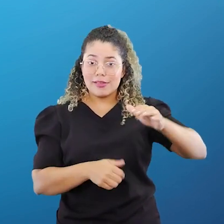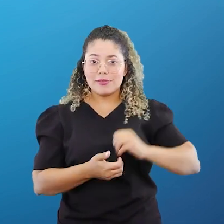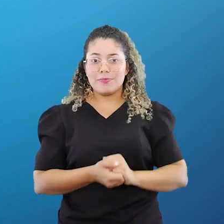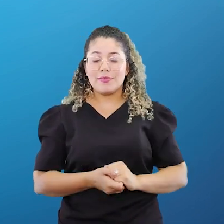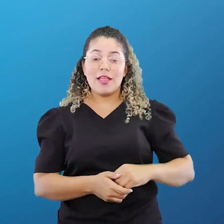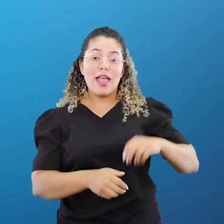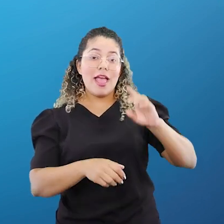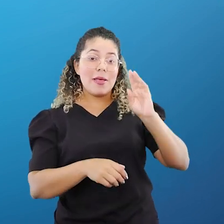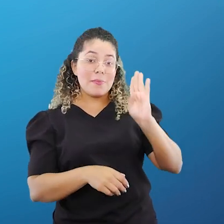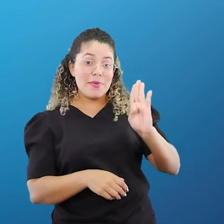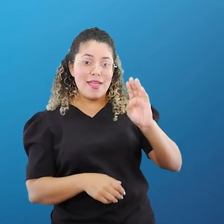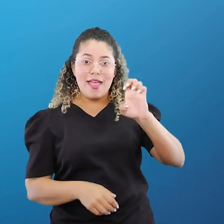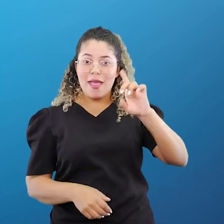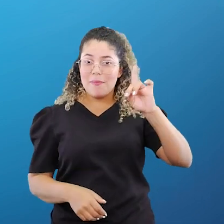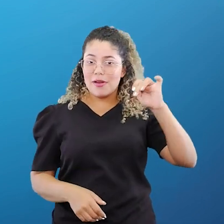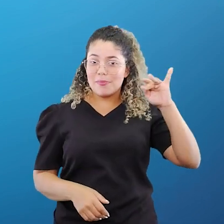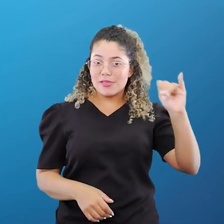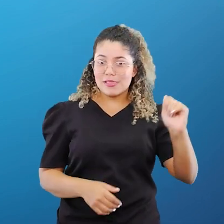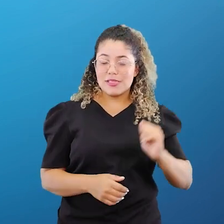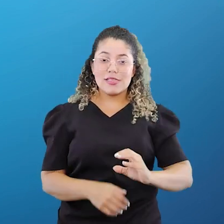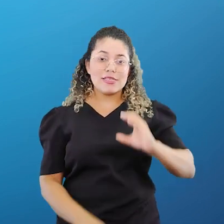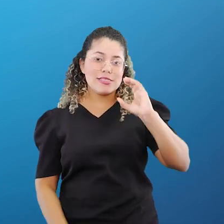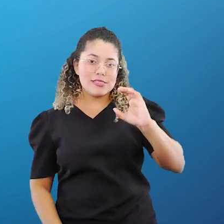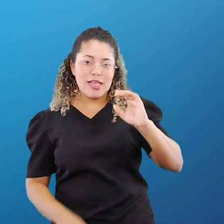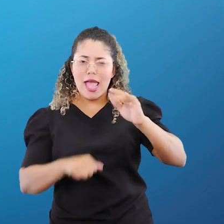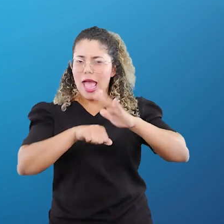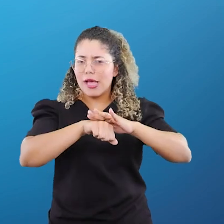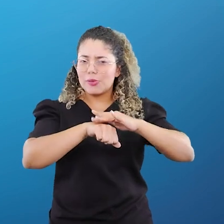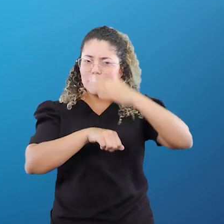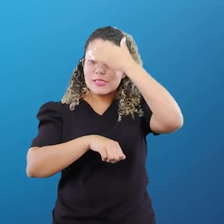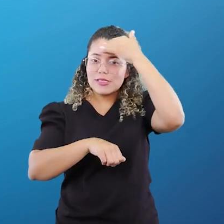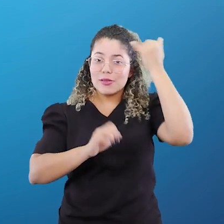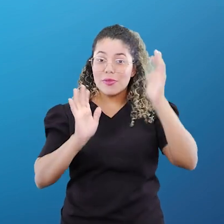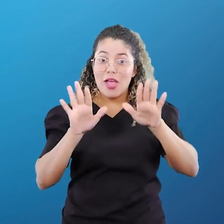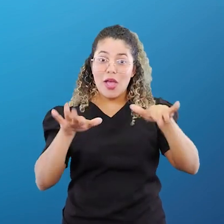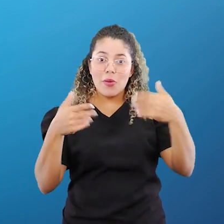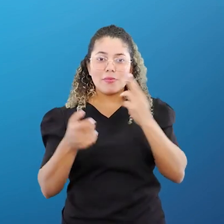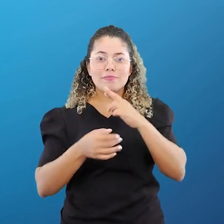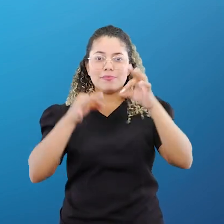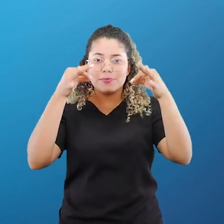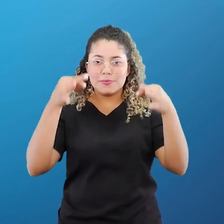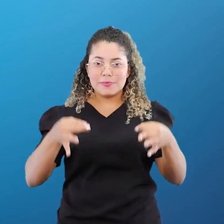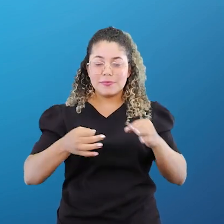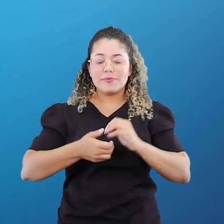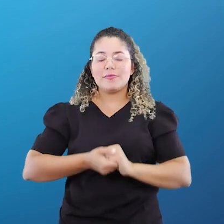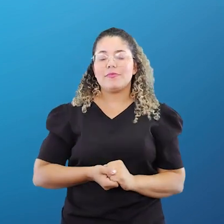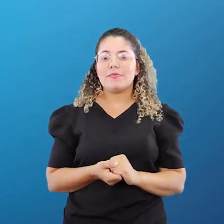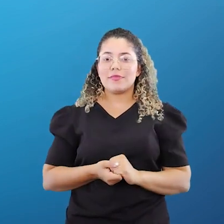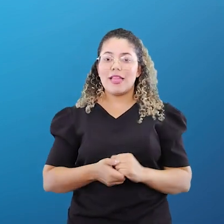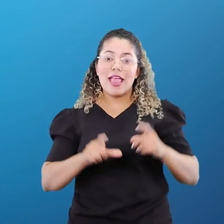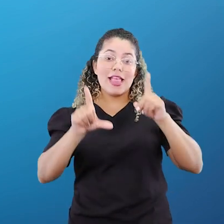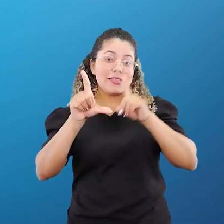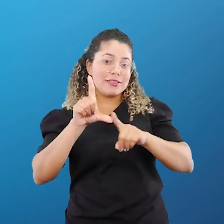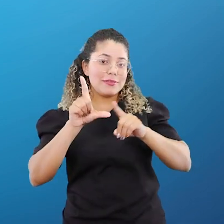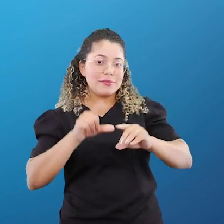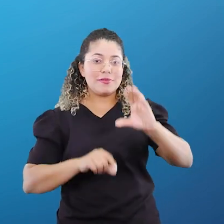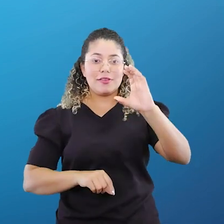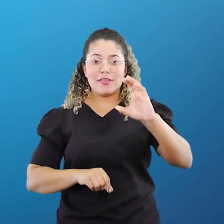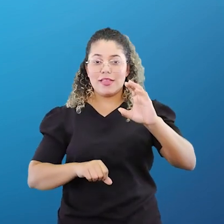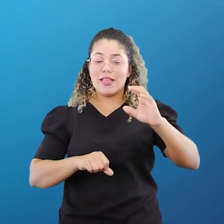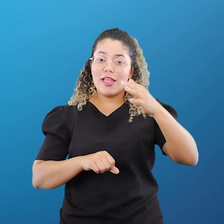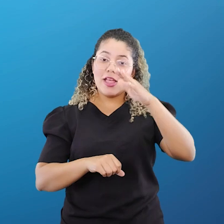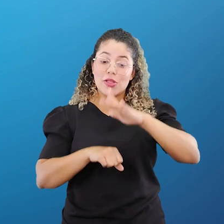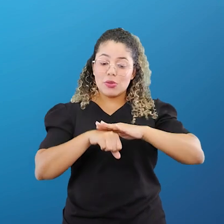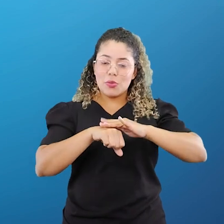é a epilepsia. Ou letra C é a doença de Alzheimer? Qual é a nossa resposta correta? Letra C, doença de